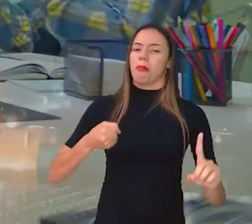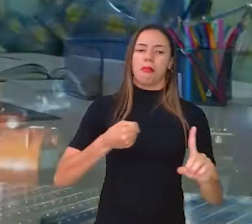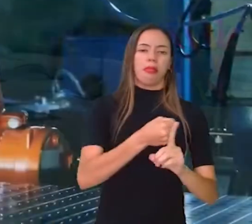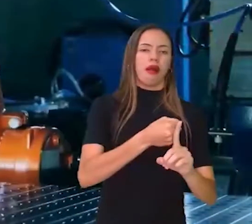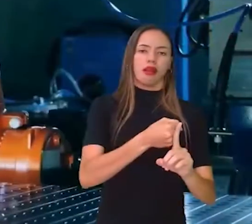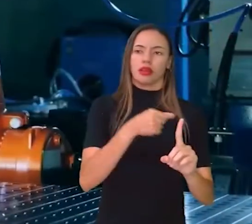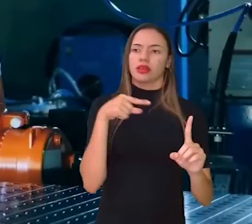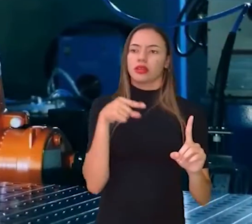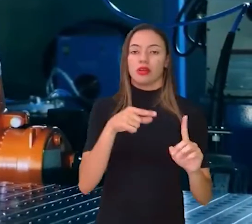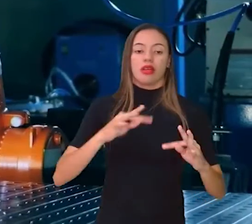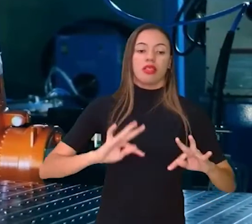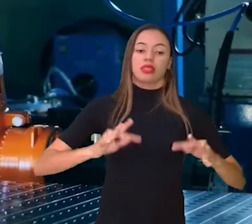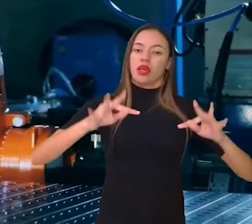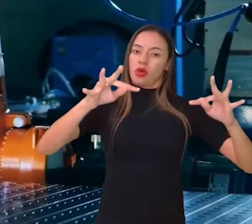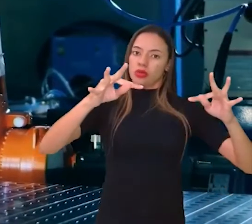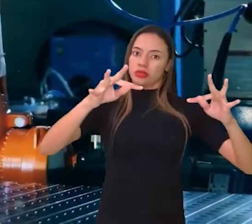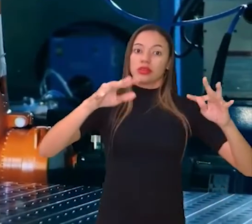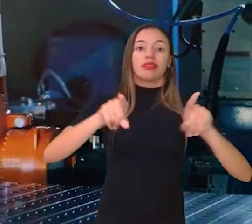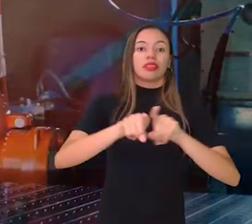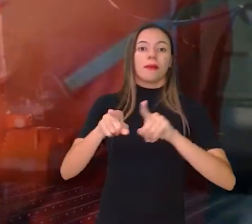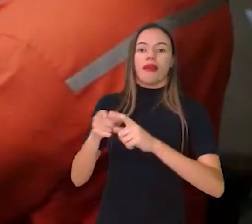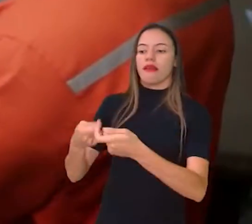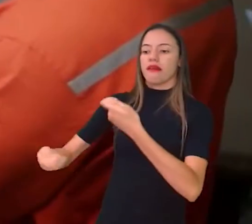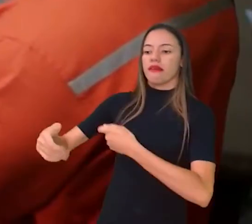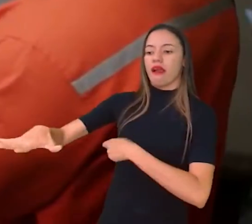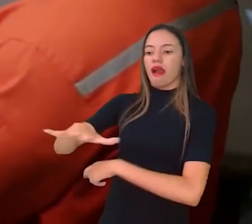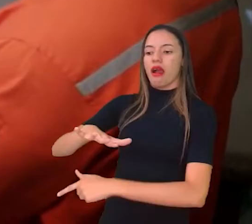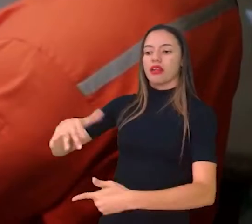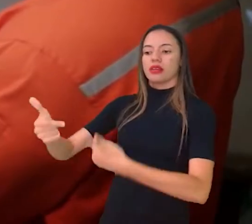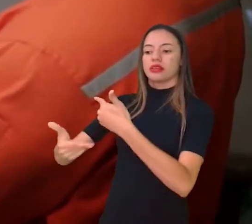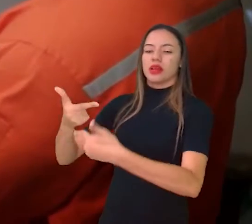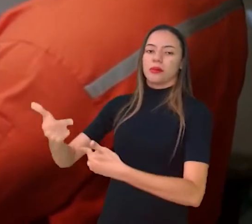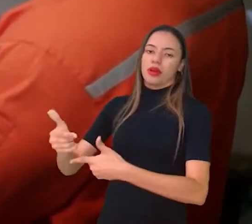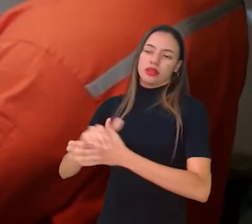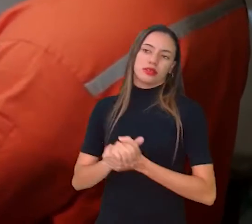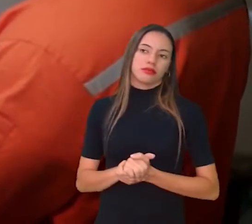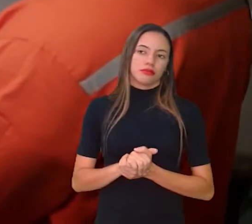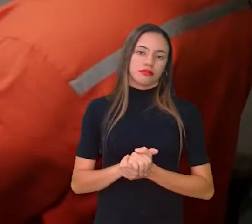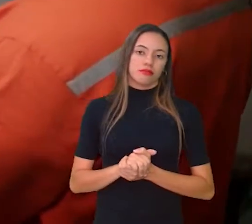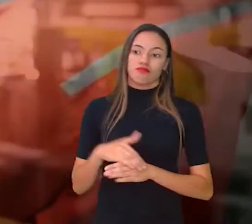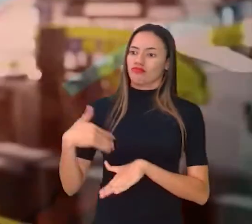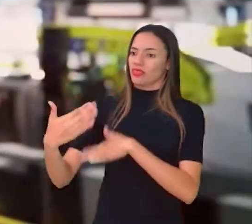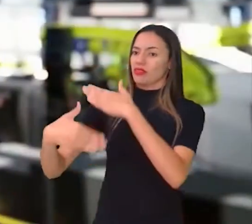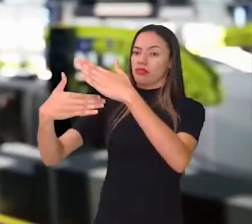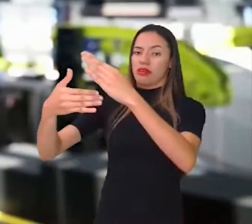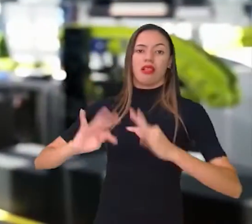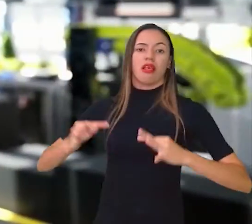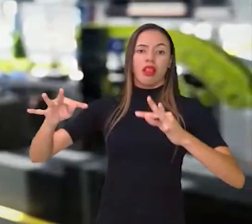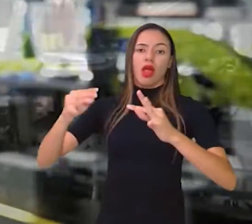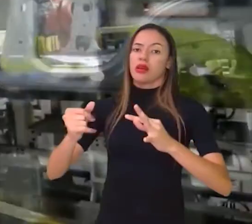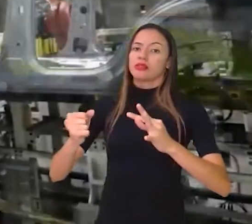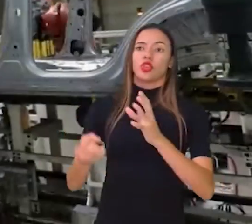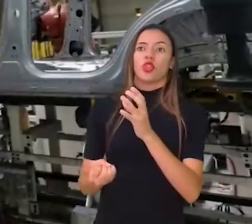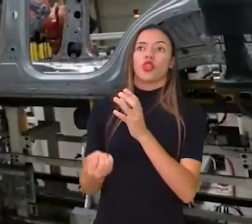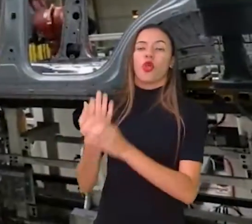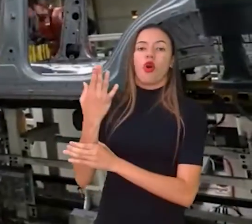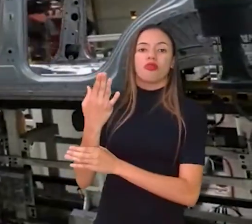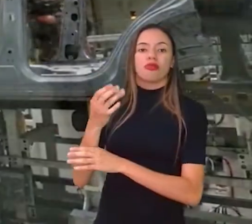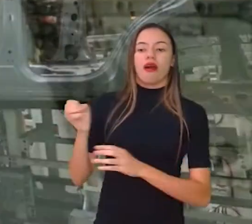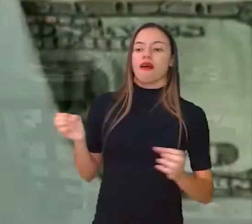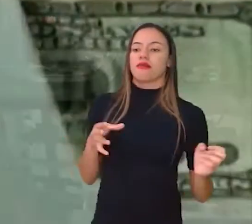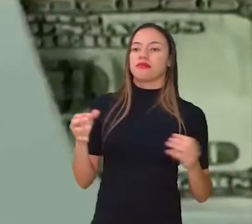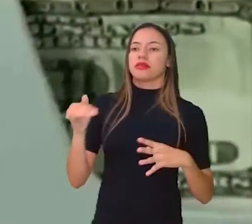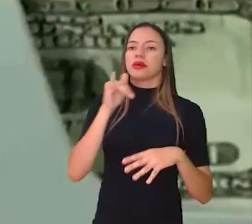na tecnologia no mercado de trabalho. Com os avanços tecnológicos surgem novas soluções para um mercado